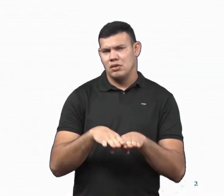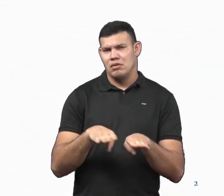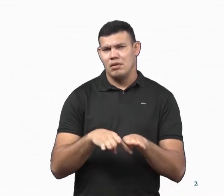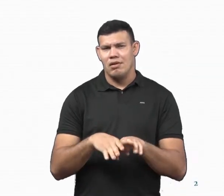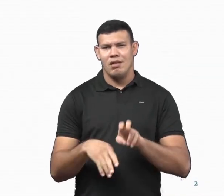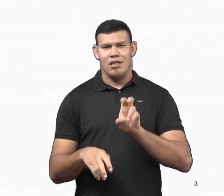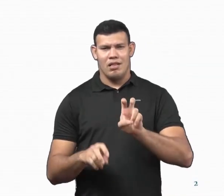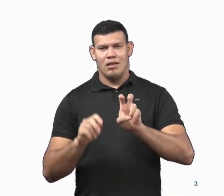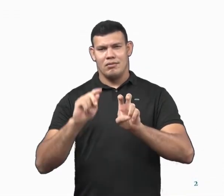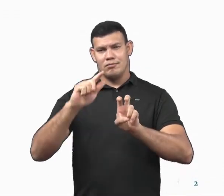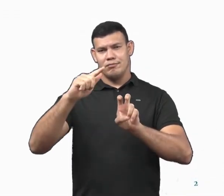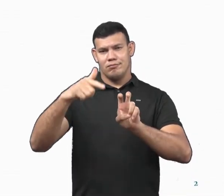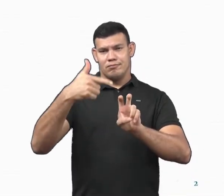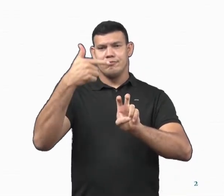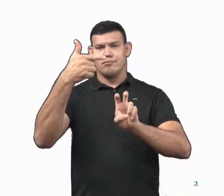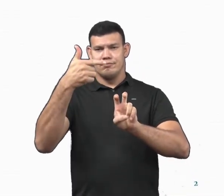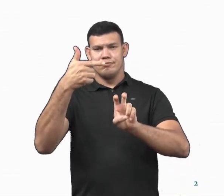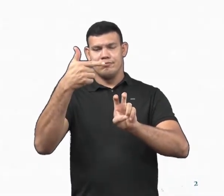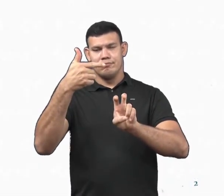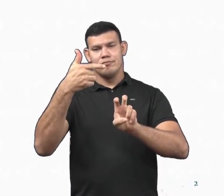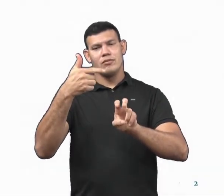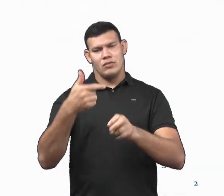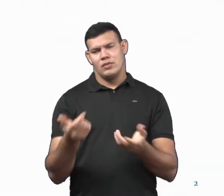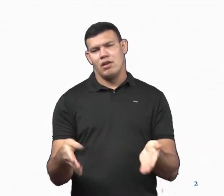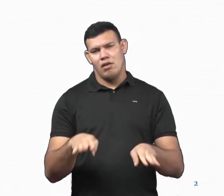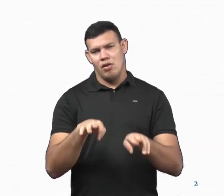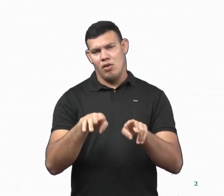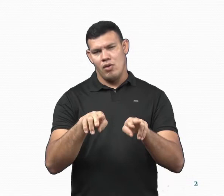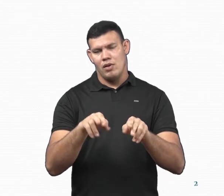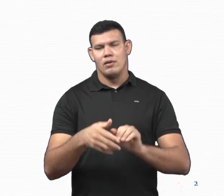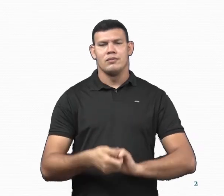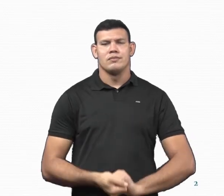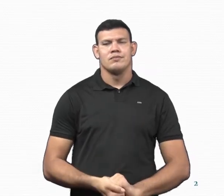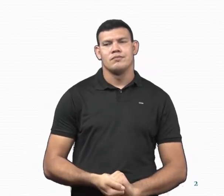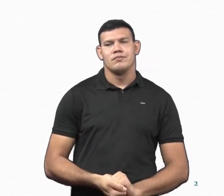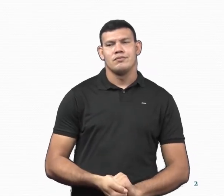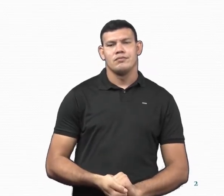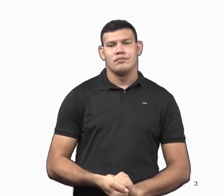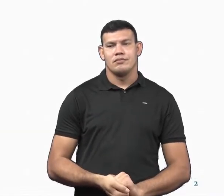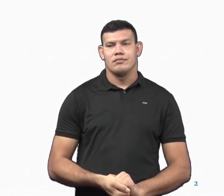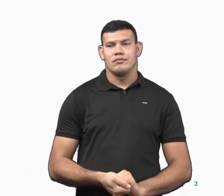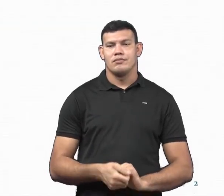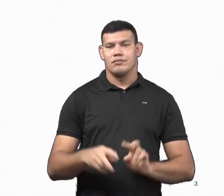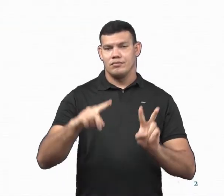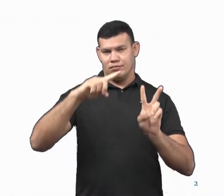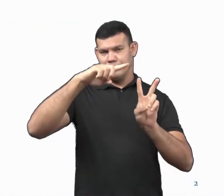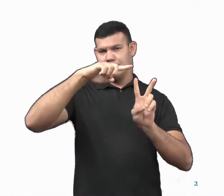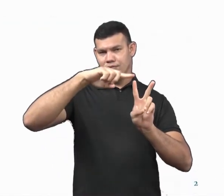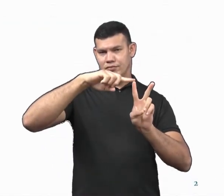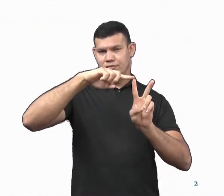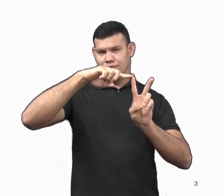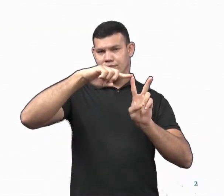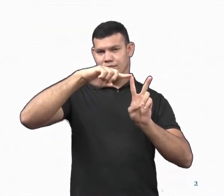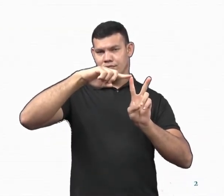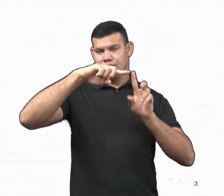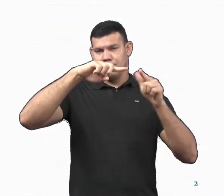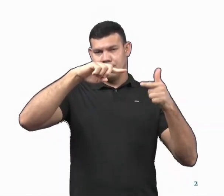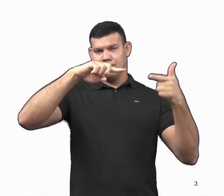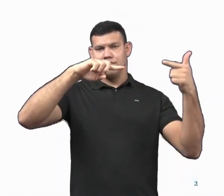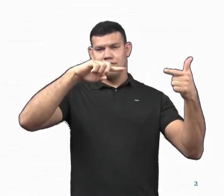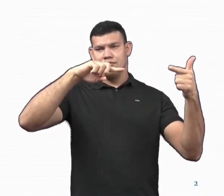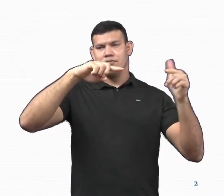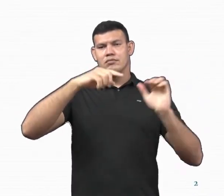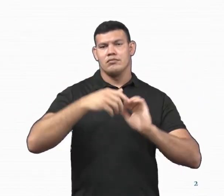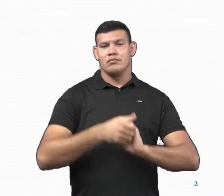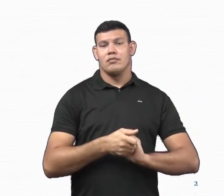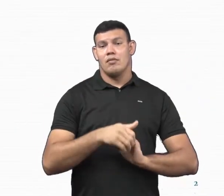gente lembrar mesmo e pegar esse jeito da radiciação. É uma raiz quadrada novamente, só que